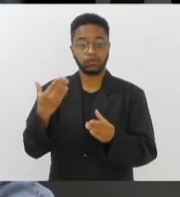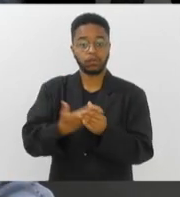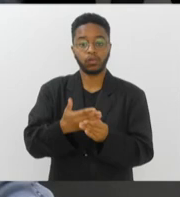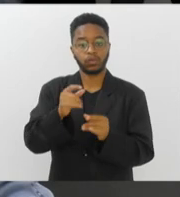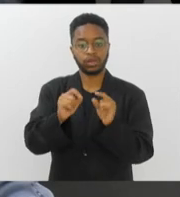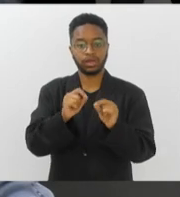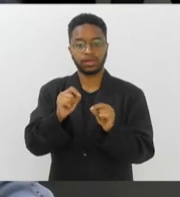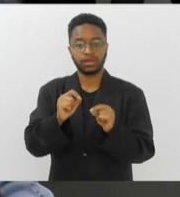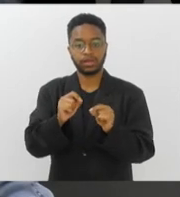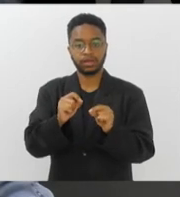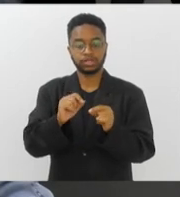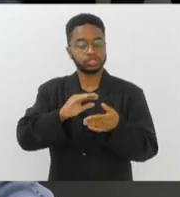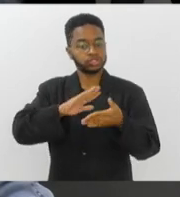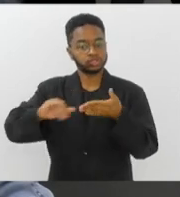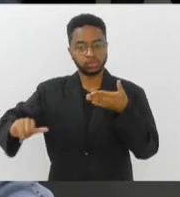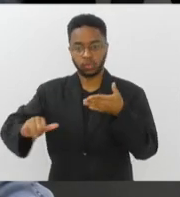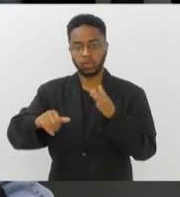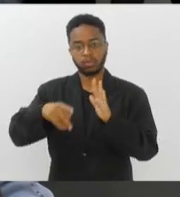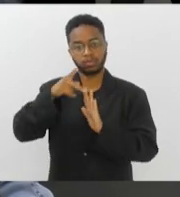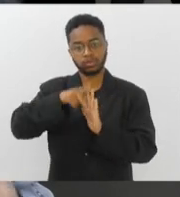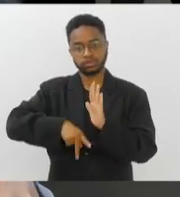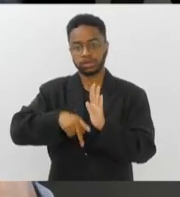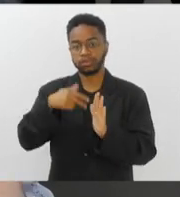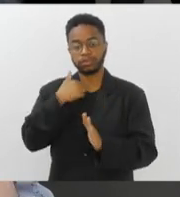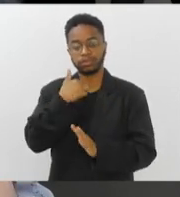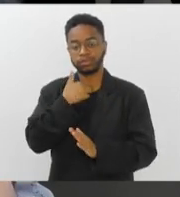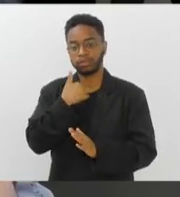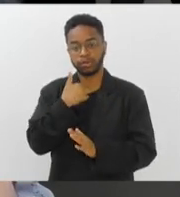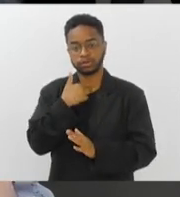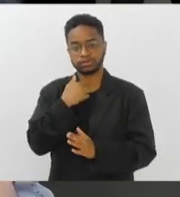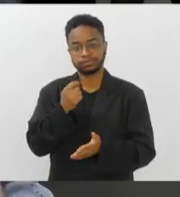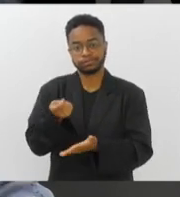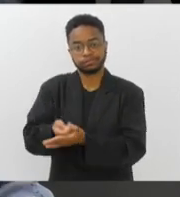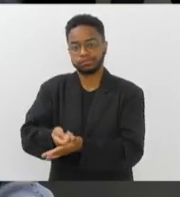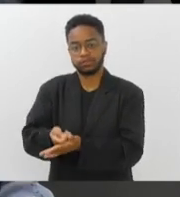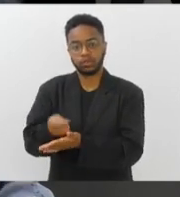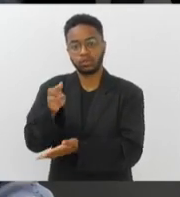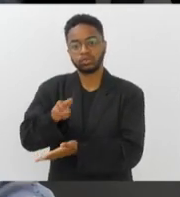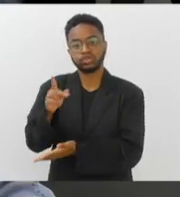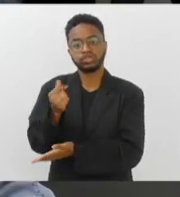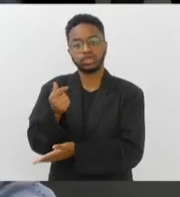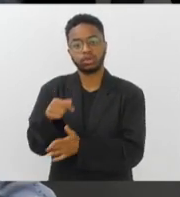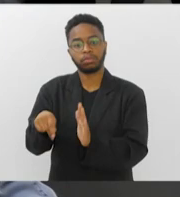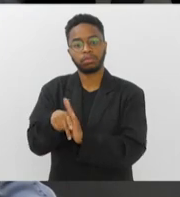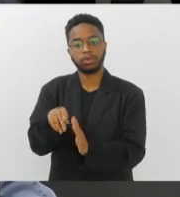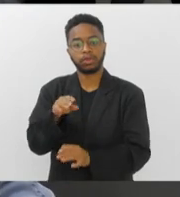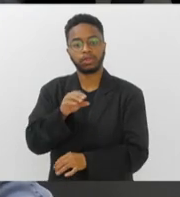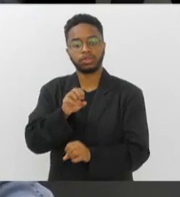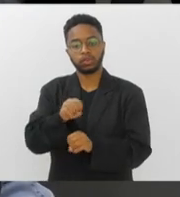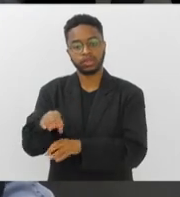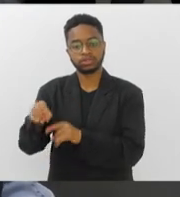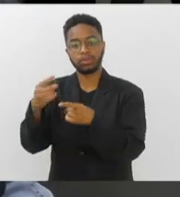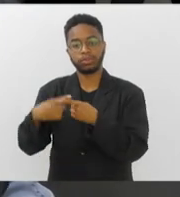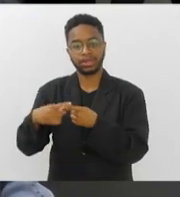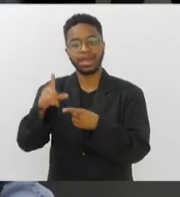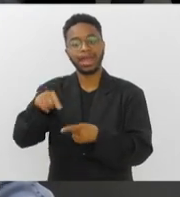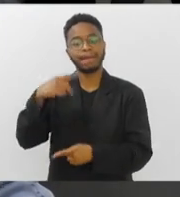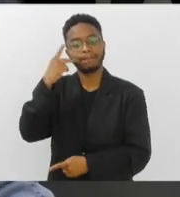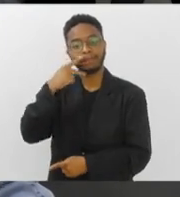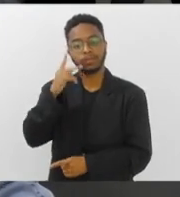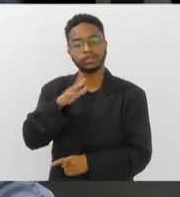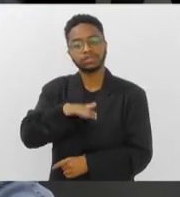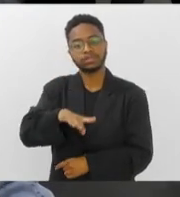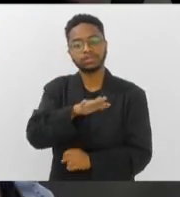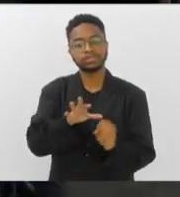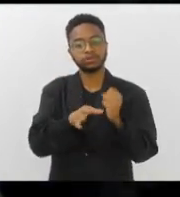que esse projeto fosse descontinuado, porque ele não poderia ser pago com o dinheiro da educação, porque se tratava de uma política de segurança